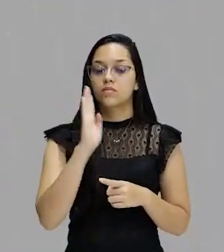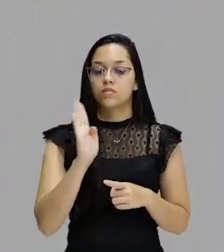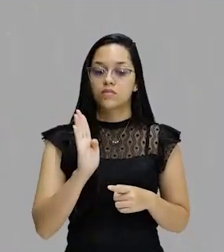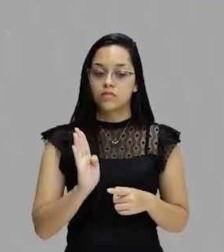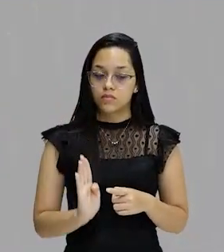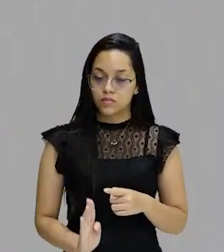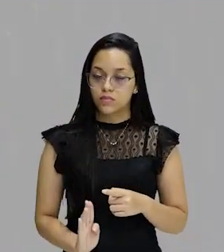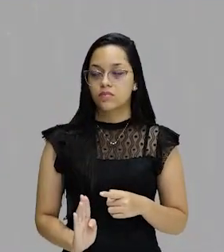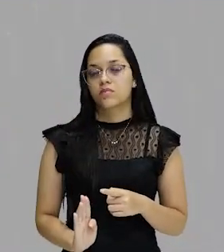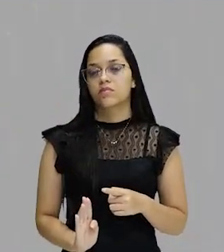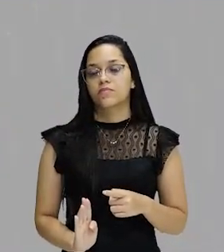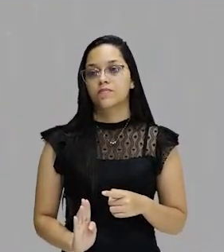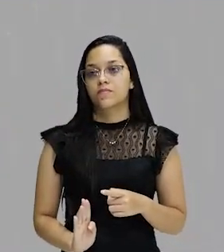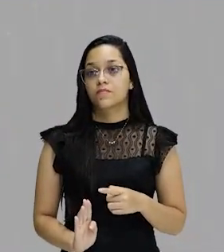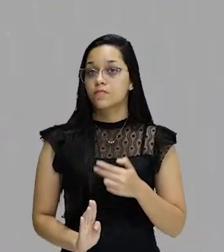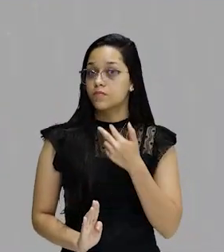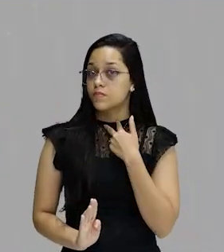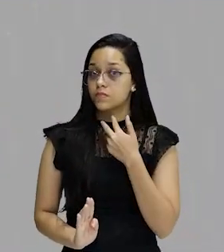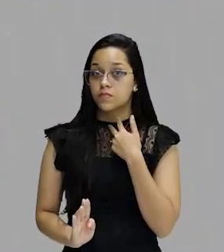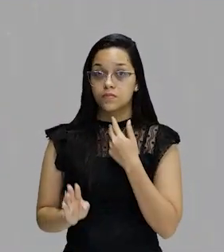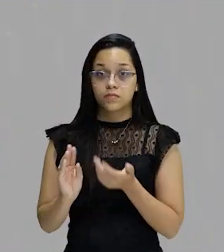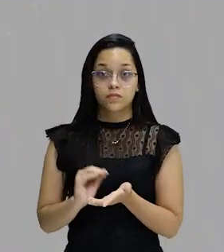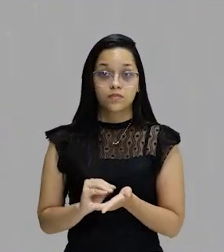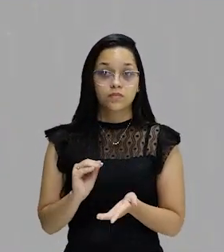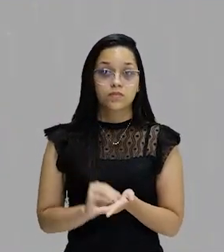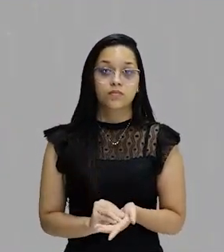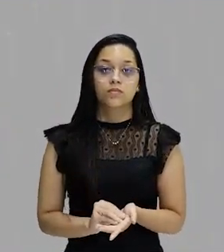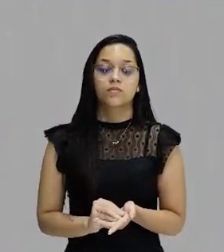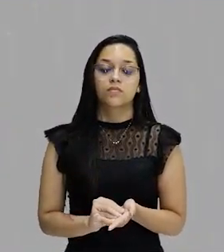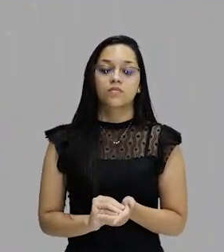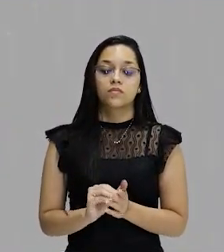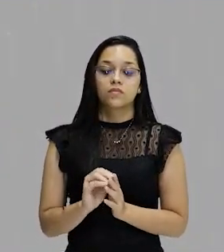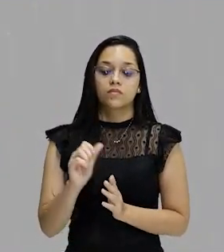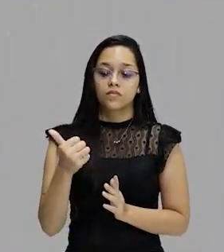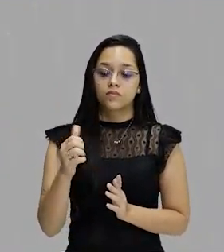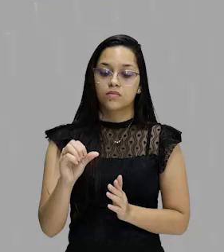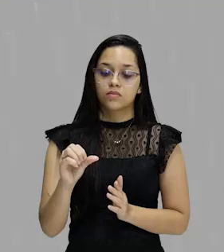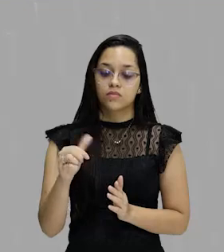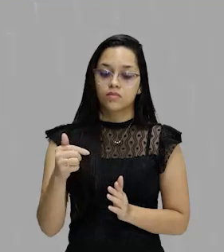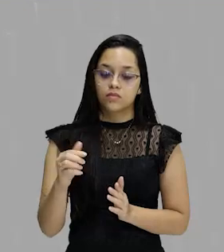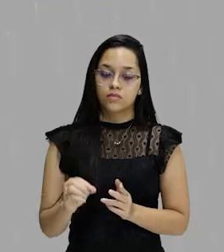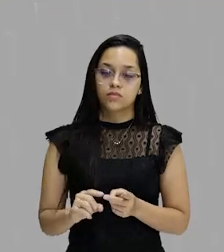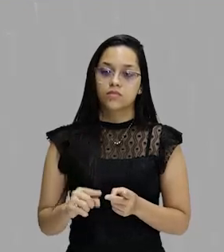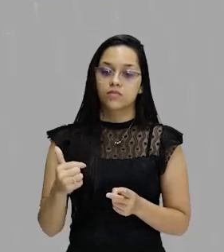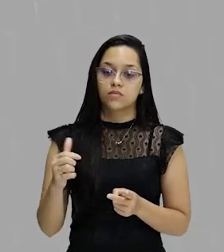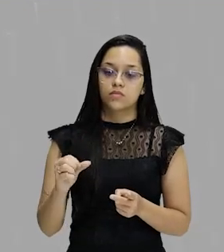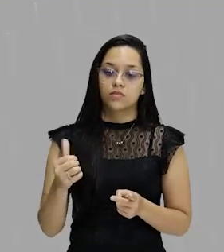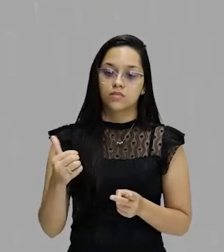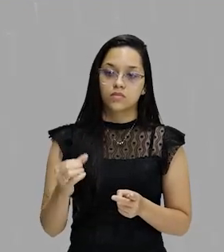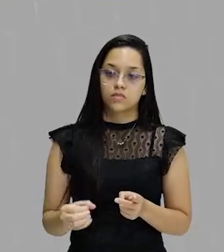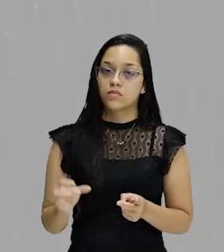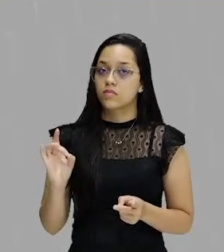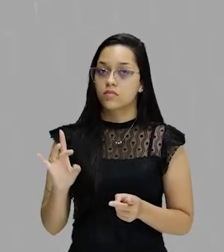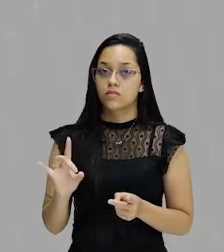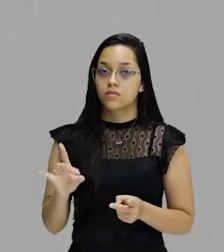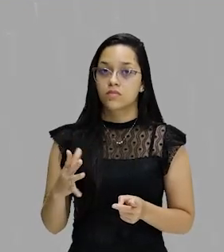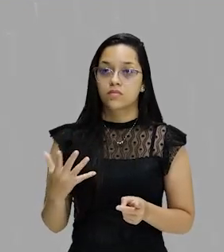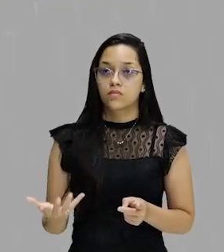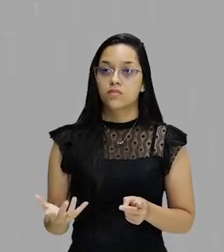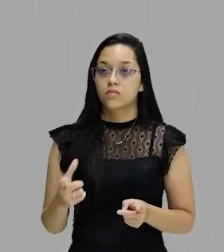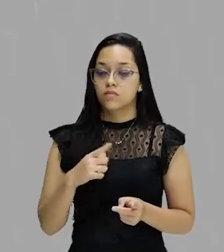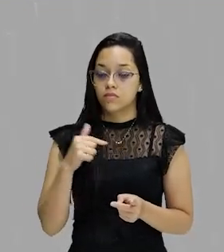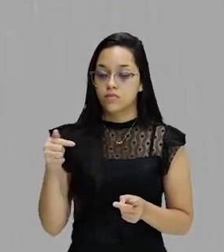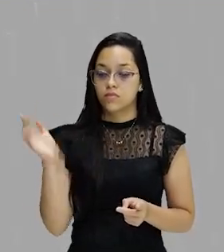movimentos sociais, que não pode ficar de fora. Na década de 1960, 70, não só